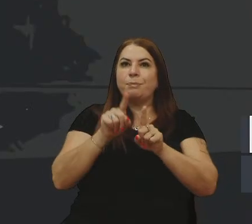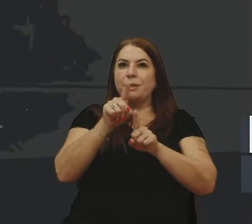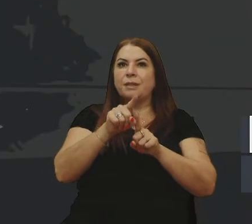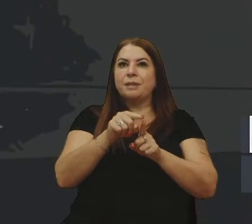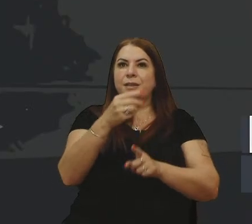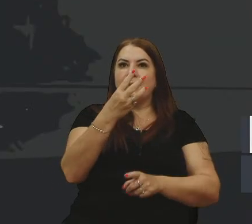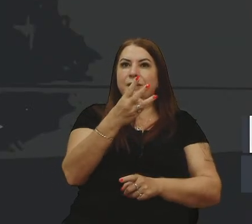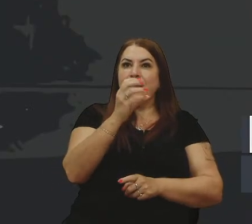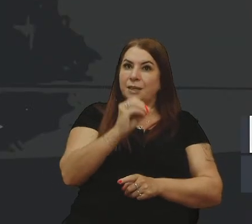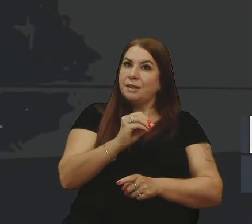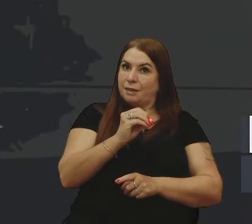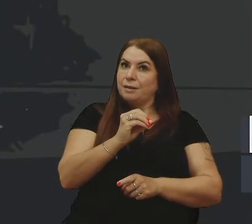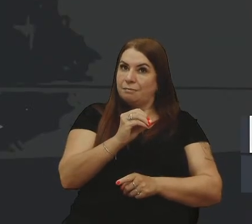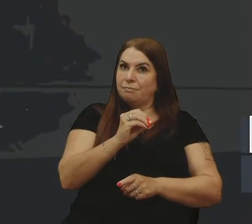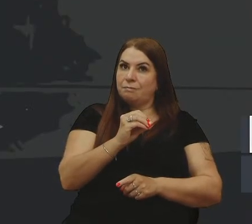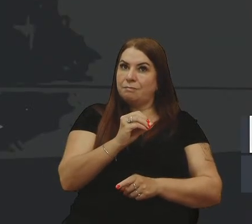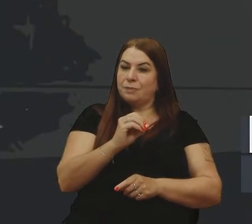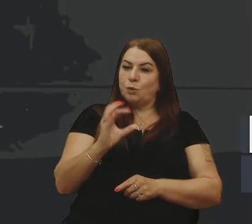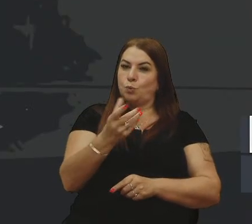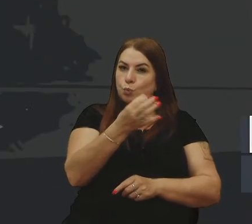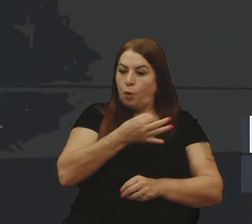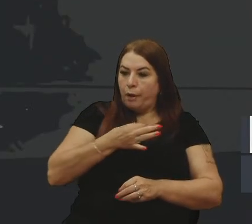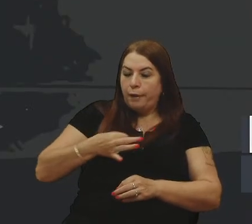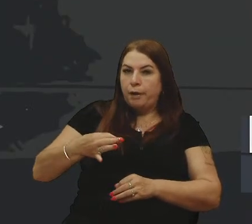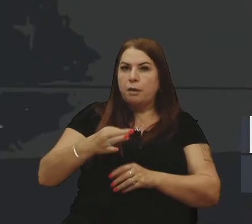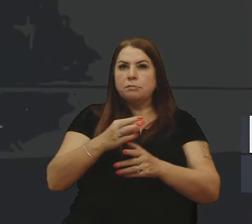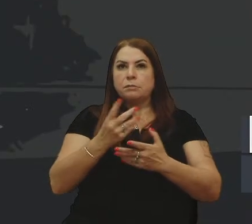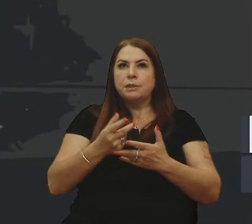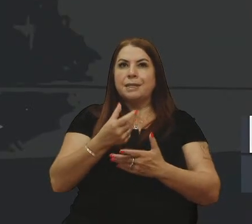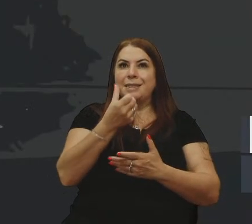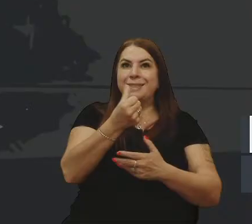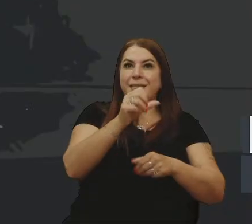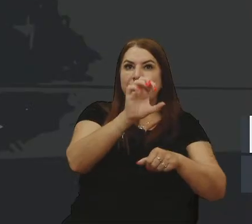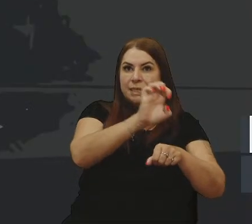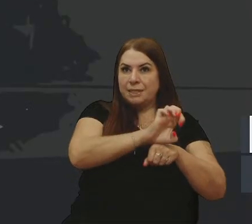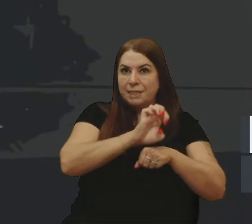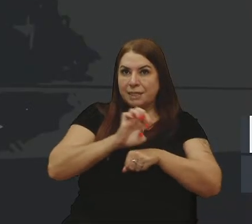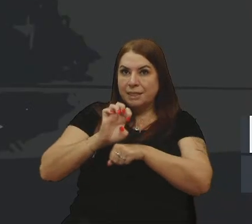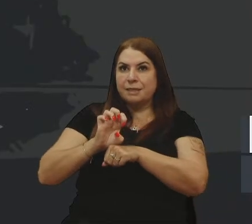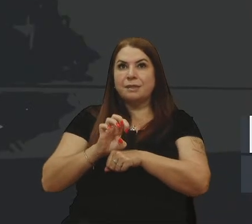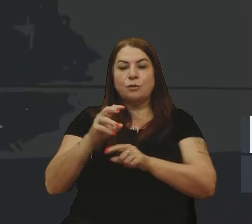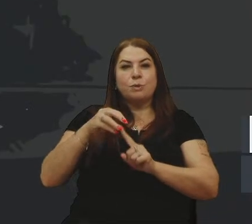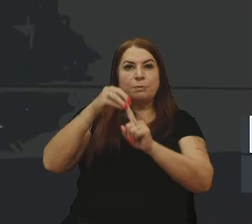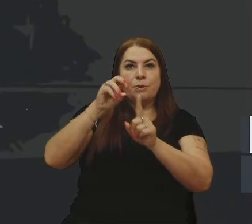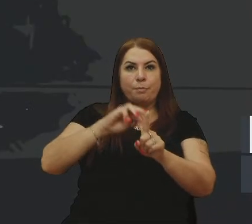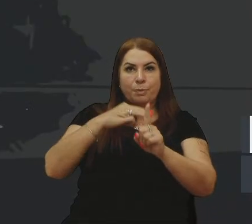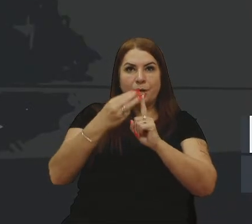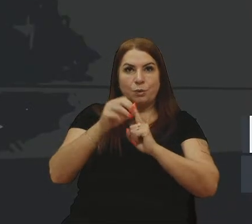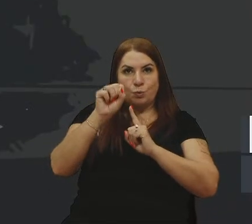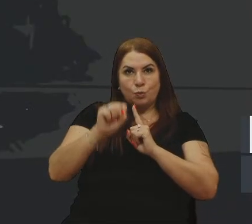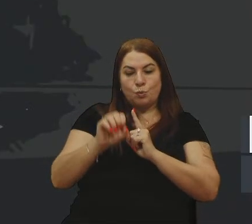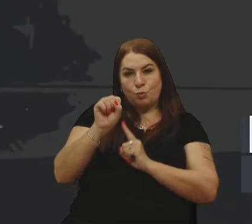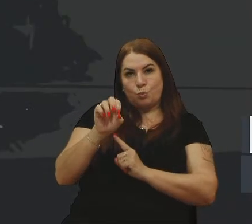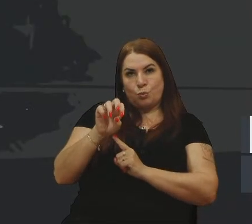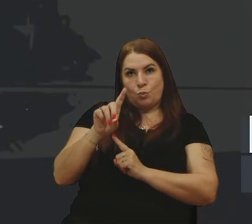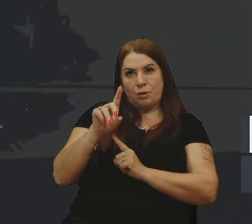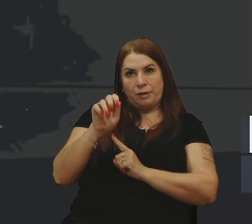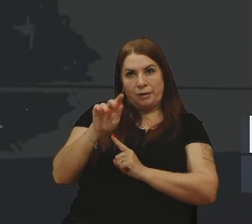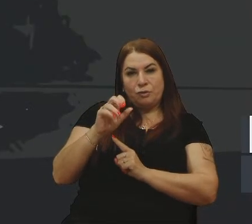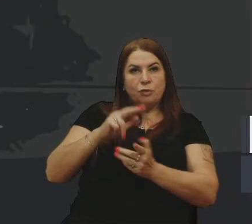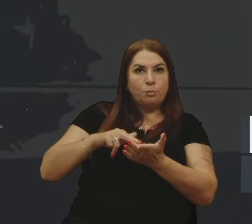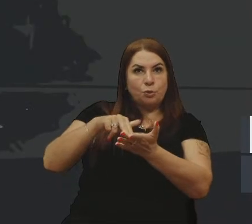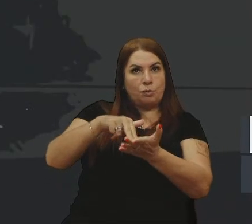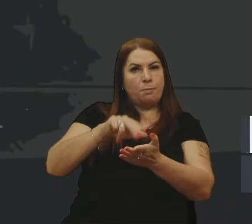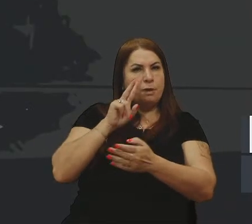com 30 operações. A Tudo em Grãos hoje ela está praticamente em 6 estados. Né? O nosso principal mercado é Sul e Sudeste, onde a gente quer se posicionar mais